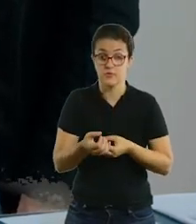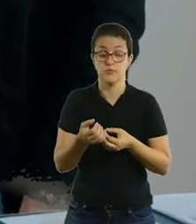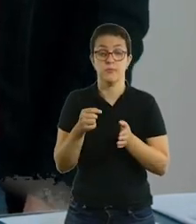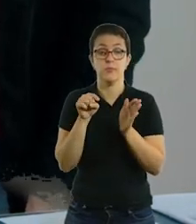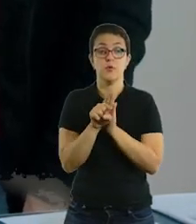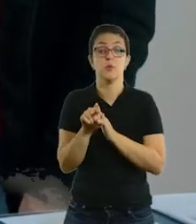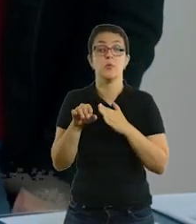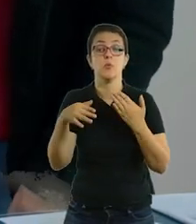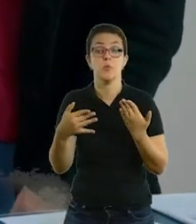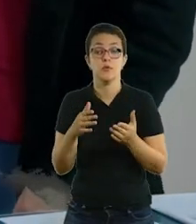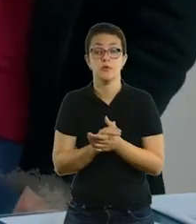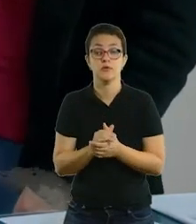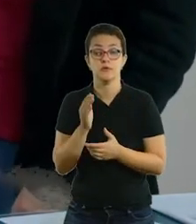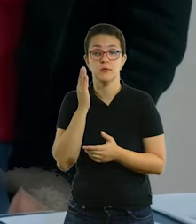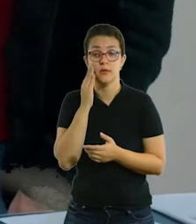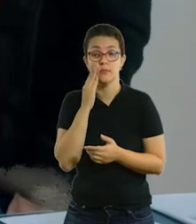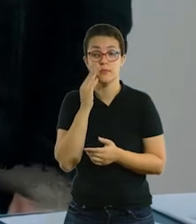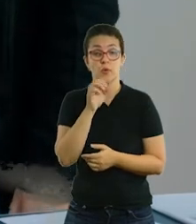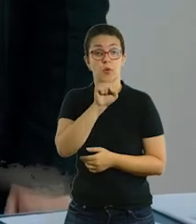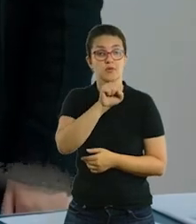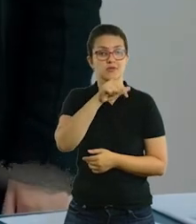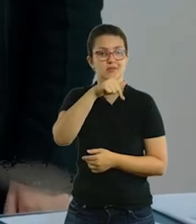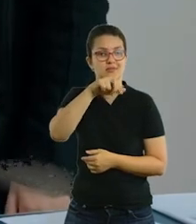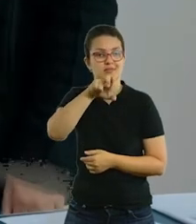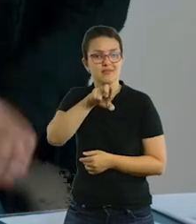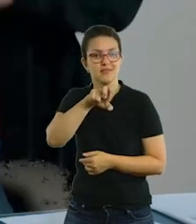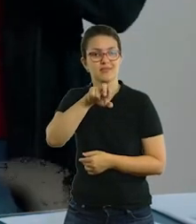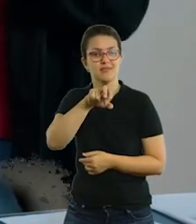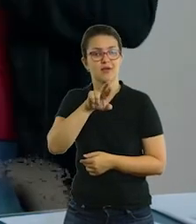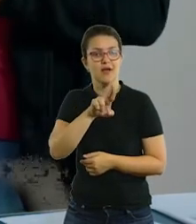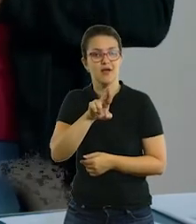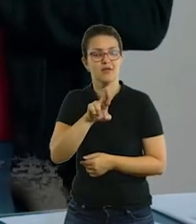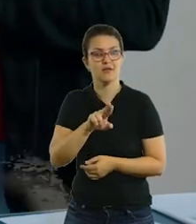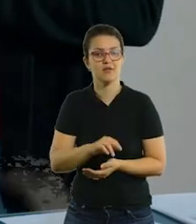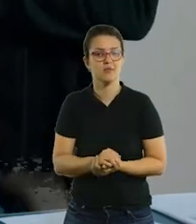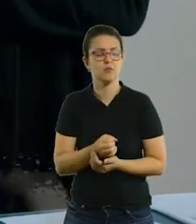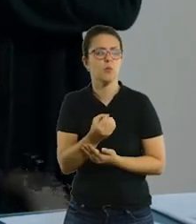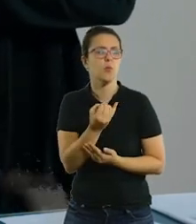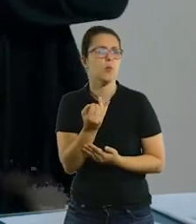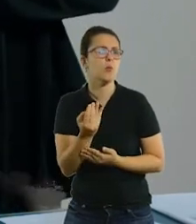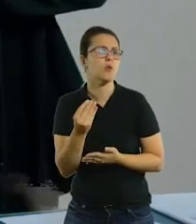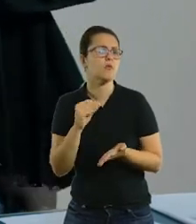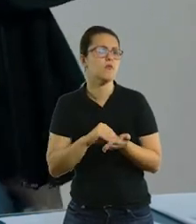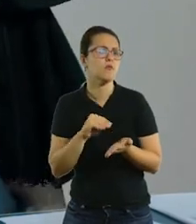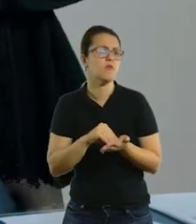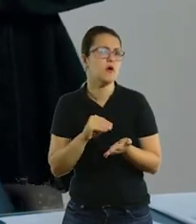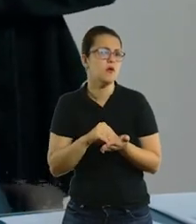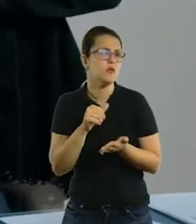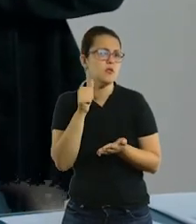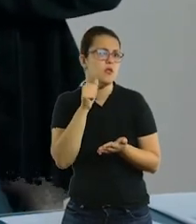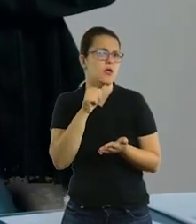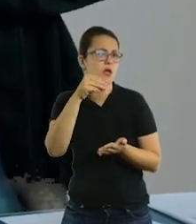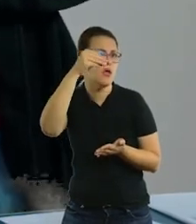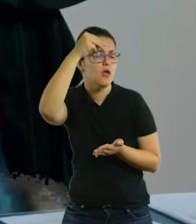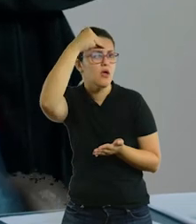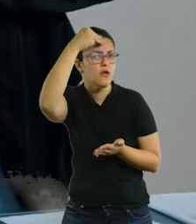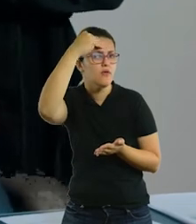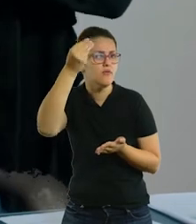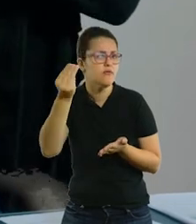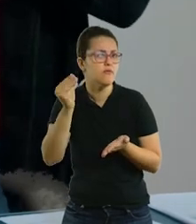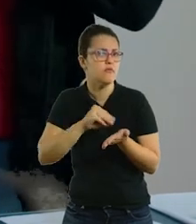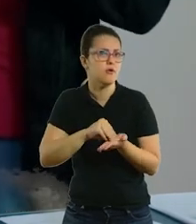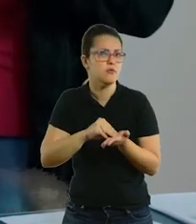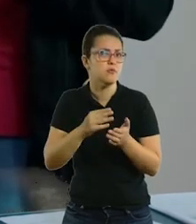qual é a pergunta? A gente já sabe o valor total da bicicleta, o que a gente quer saber aqui é quanto falta, quanto a madrinha